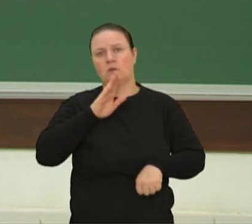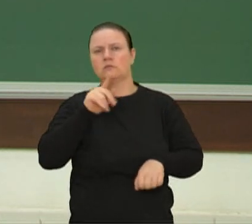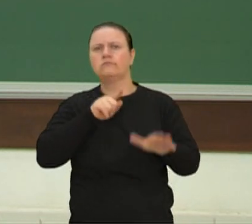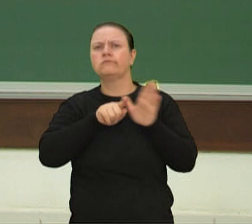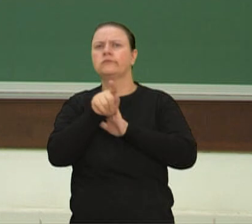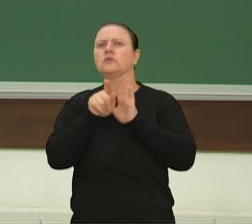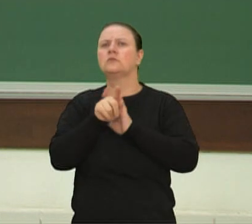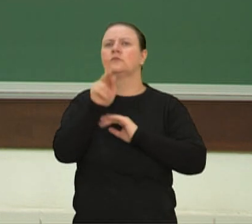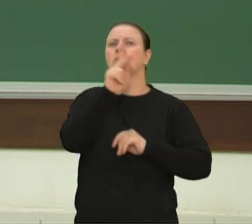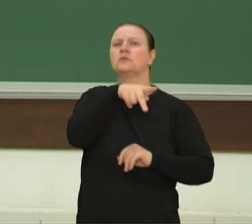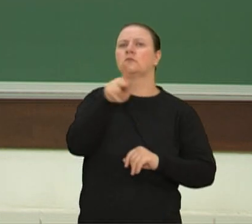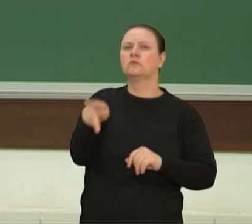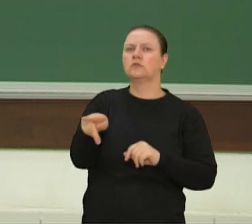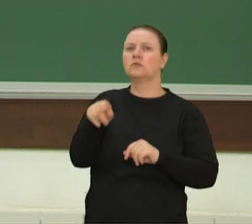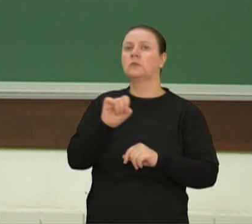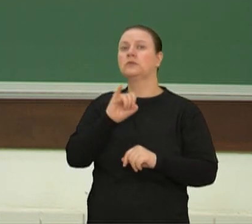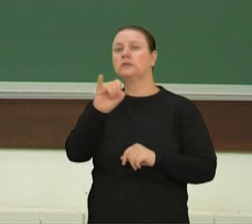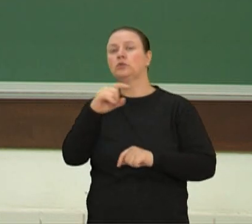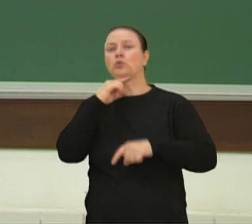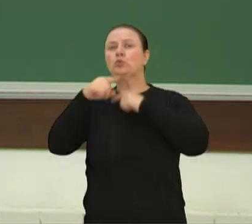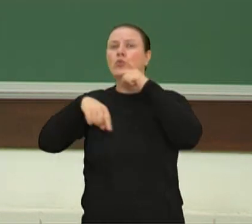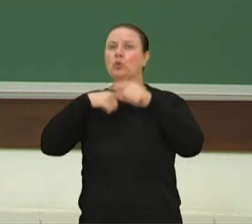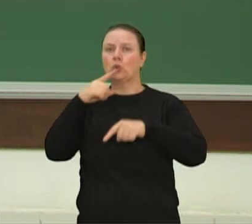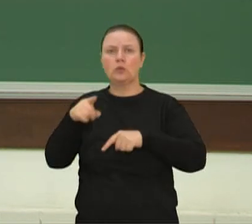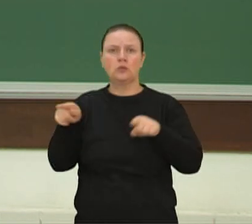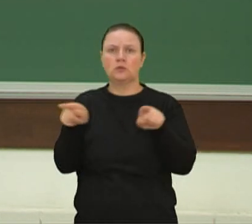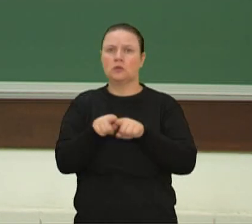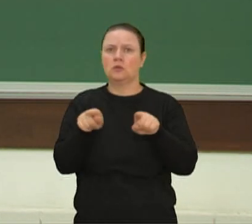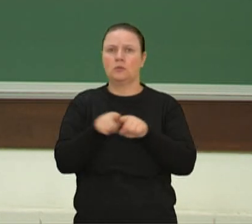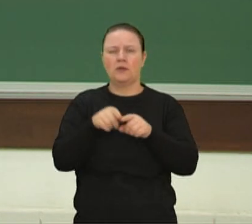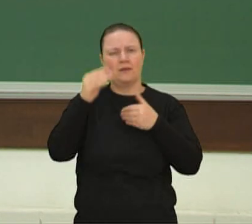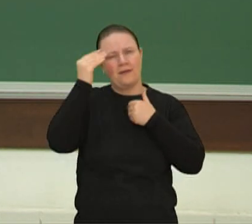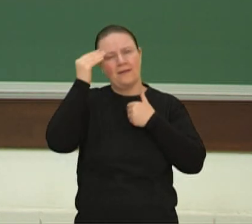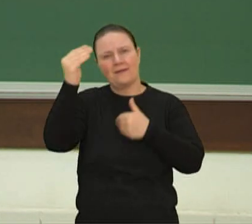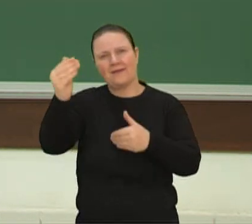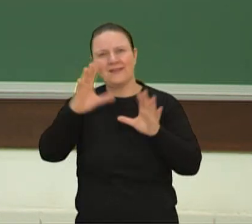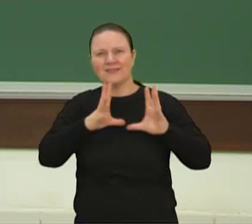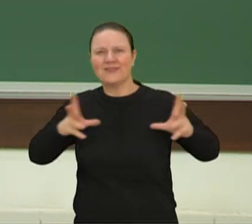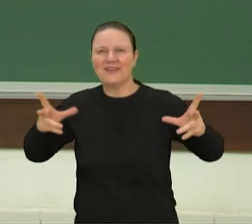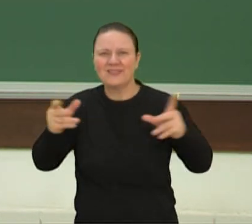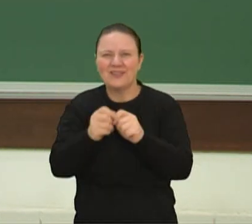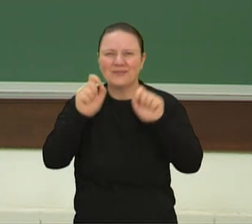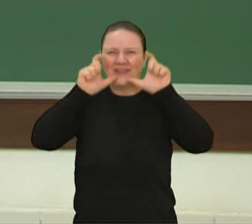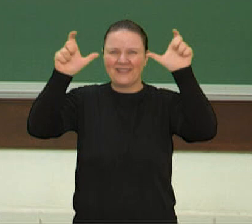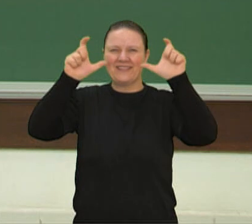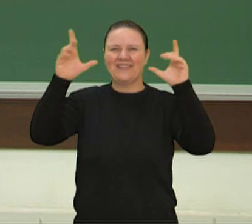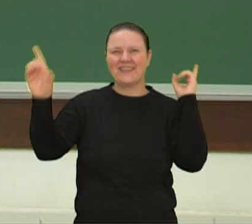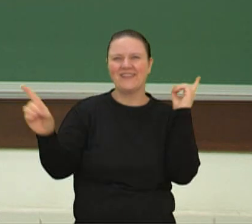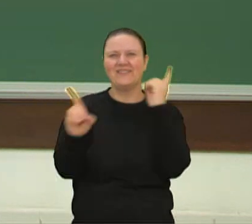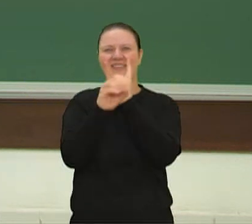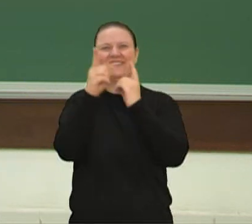caso você tenha alguma dúvida. E agradeço a sua atenção. Até a próxima aula. Tchau, tchau.